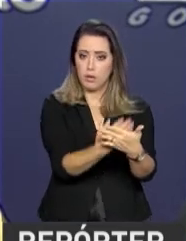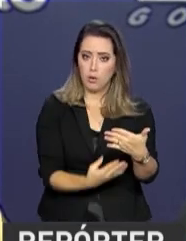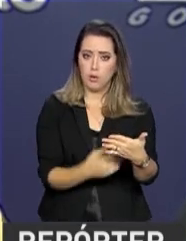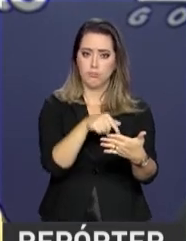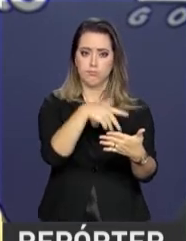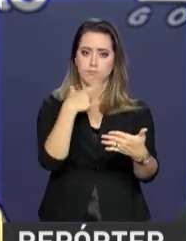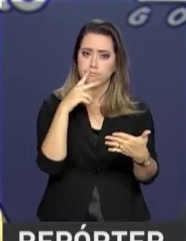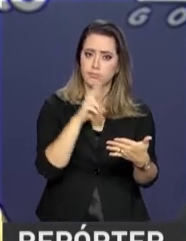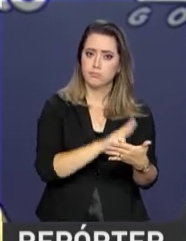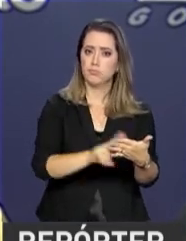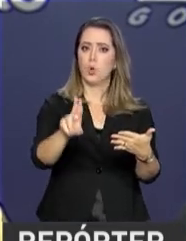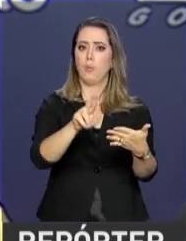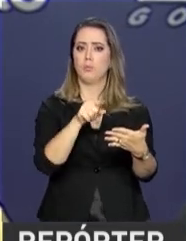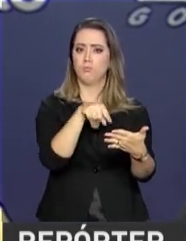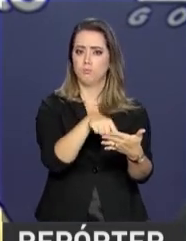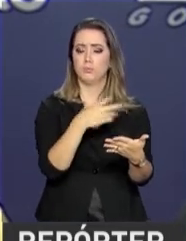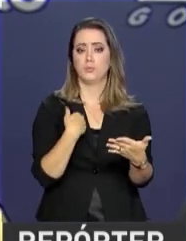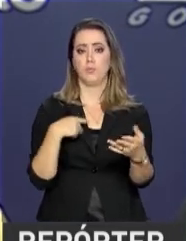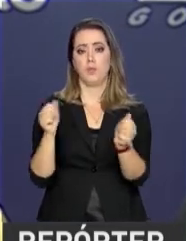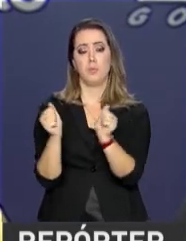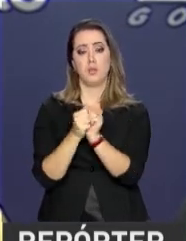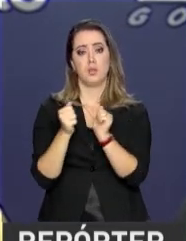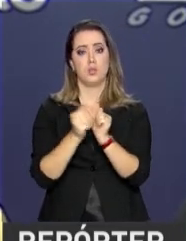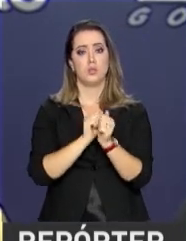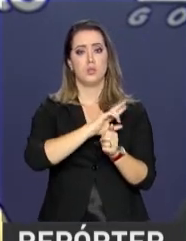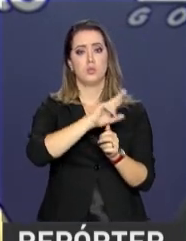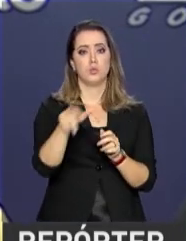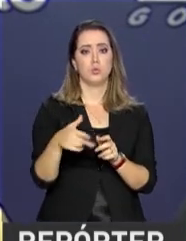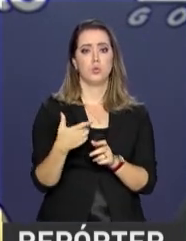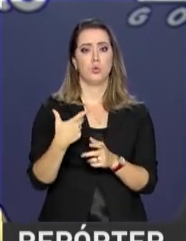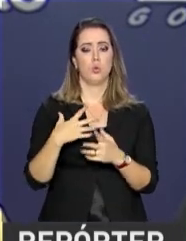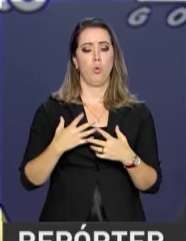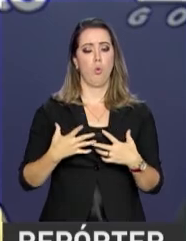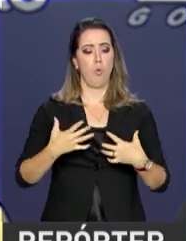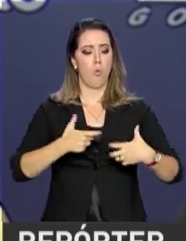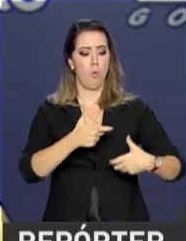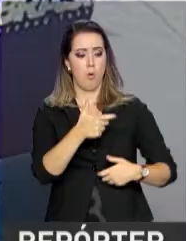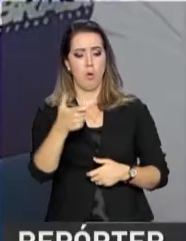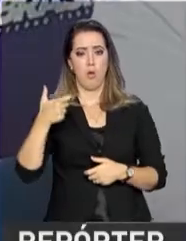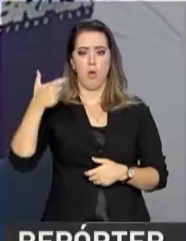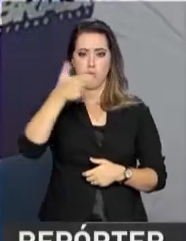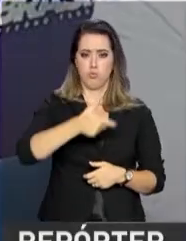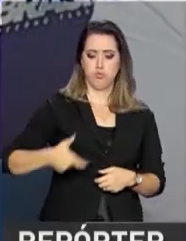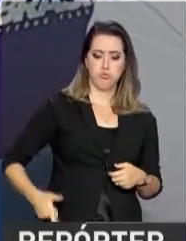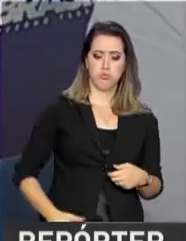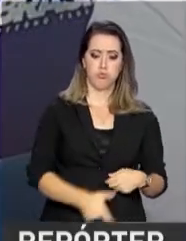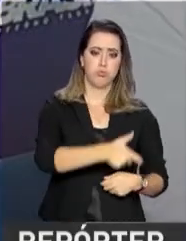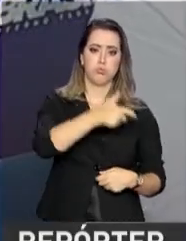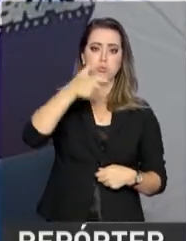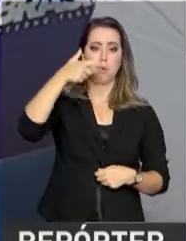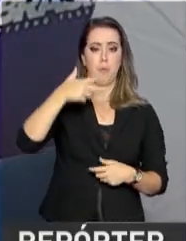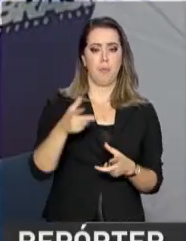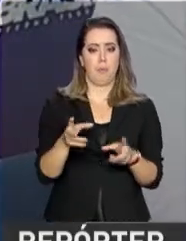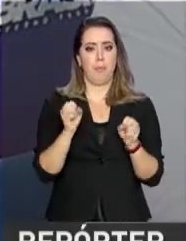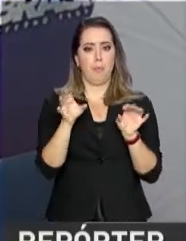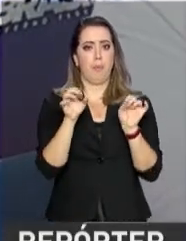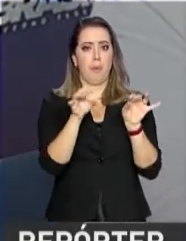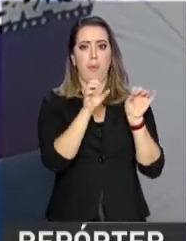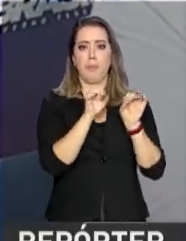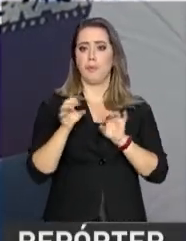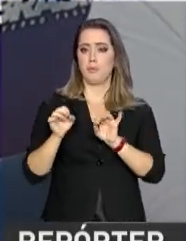as questões relativas à a detectores de metal detectores de ponto eletrônico